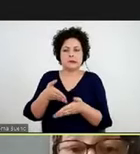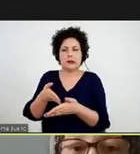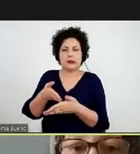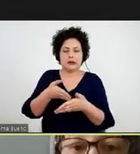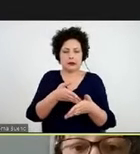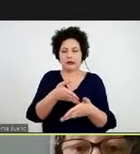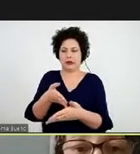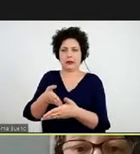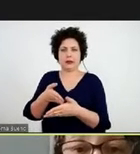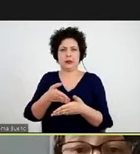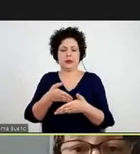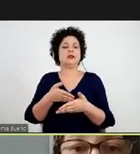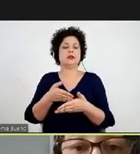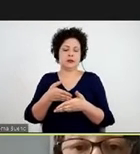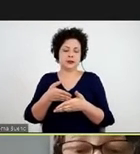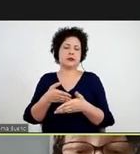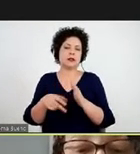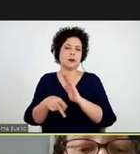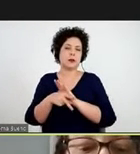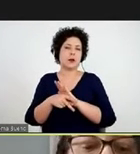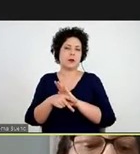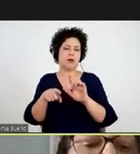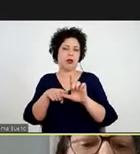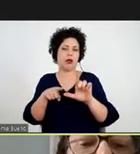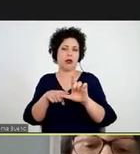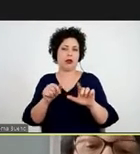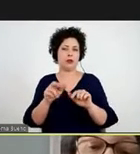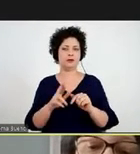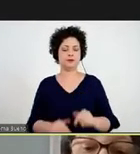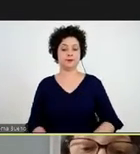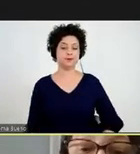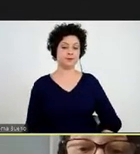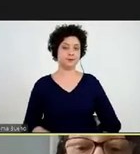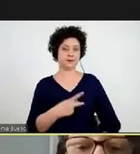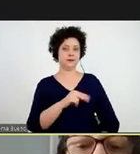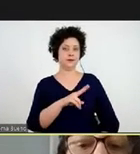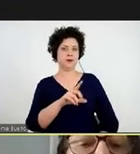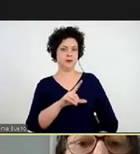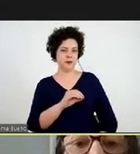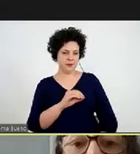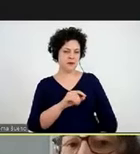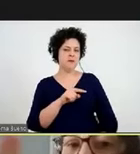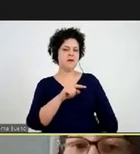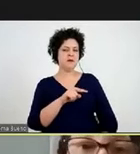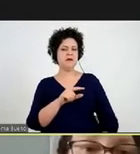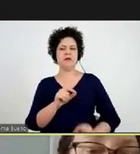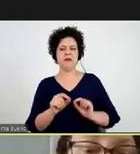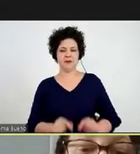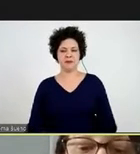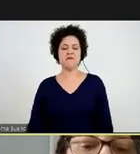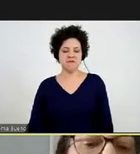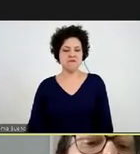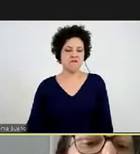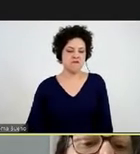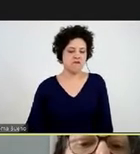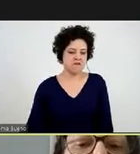definidas da inscrição verbo visual ar, não é? Já a obra de Paulo Bruschi apresenta de antemão um